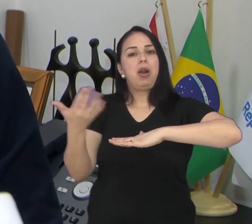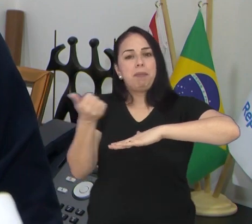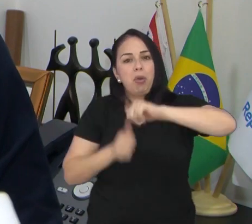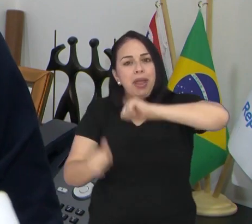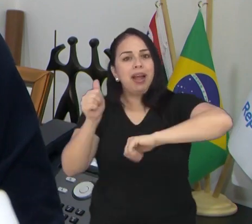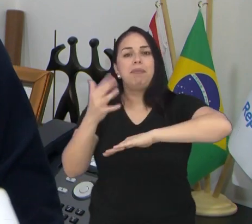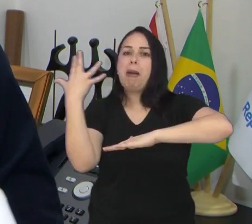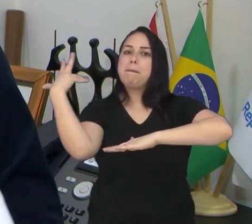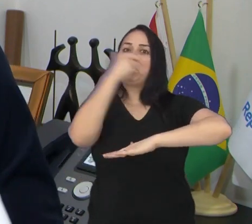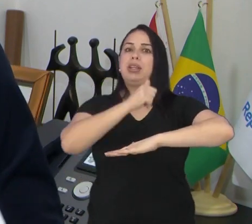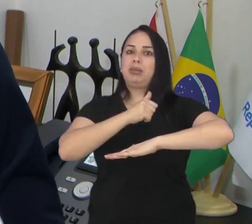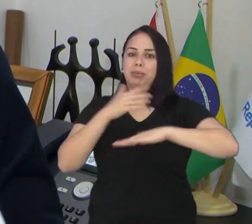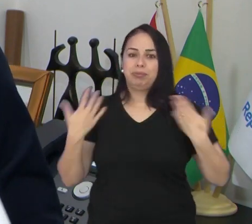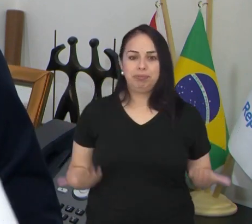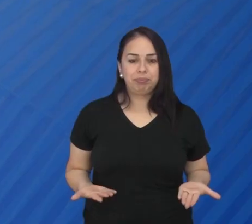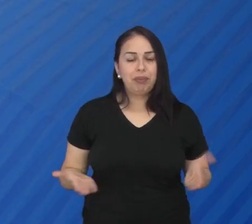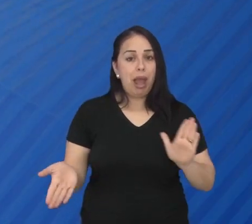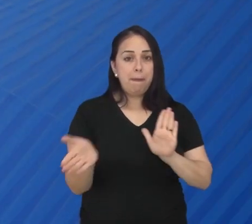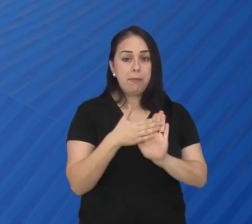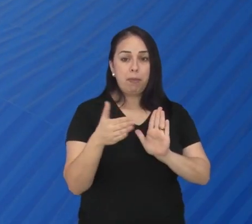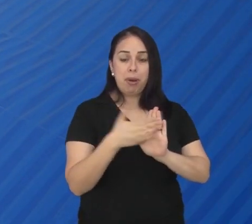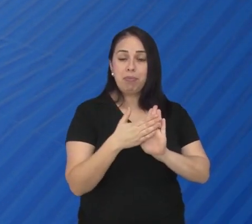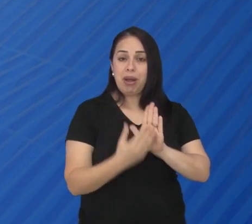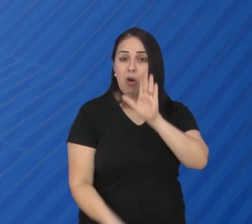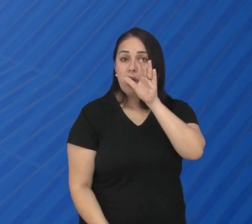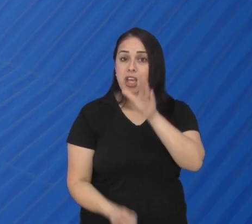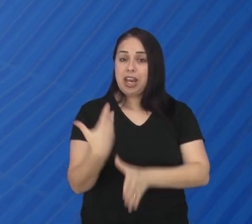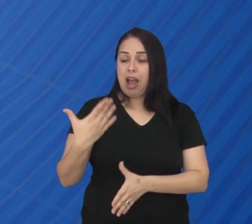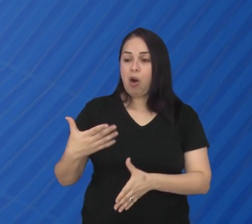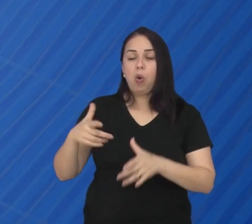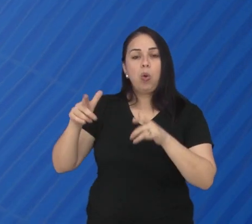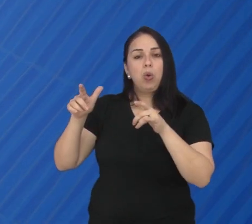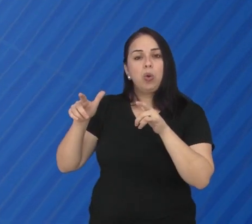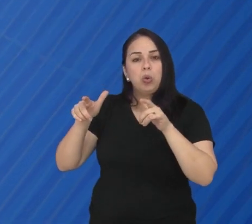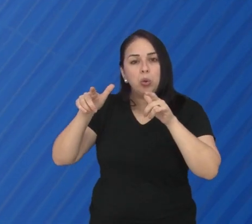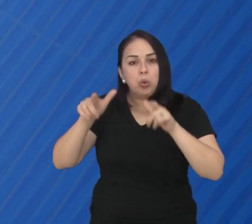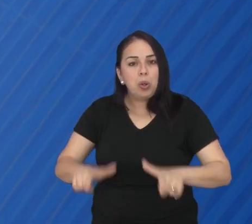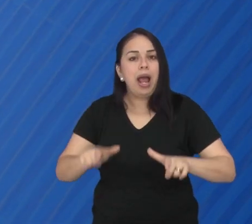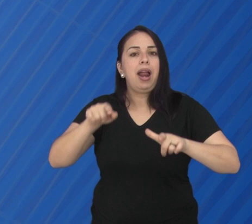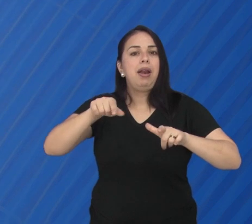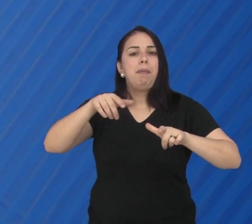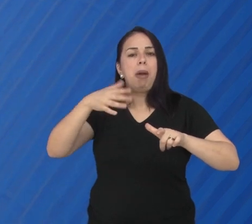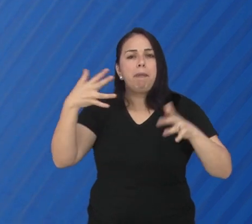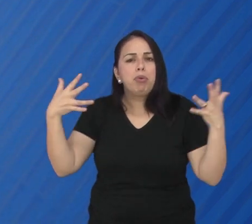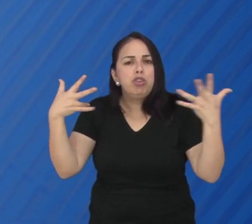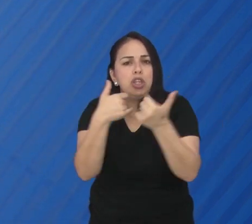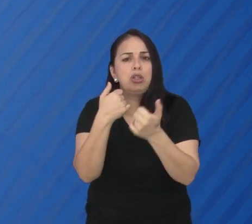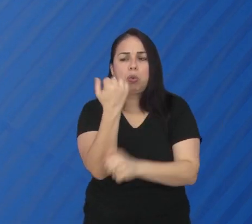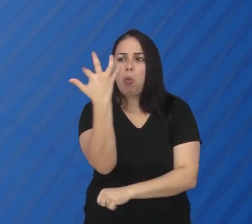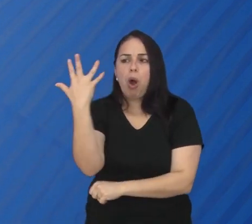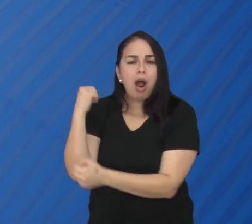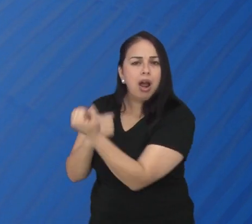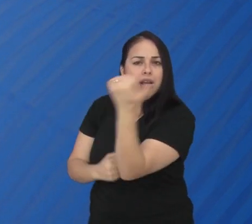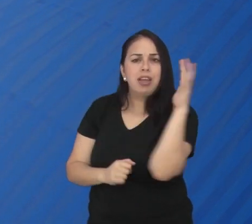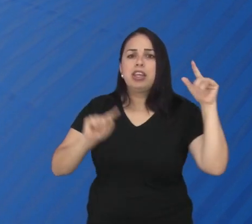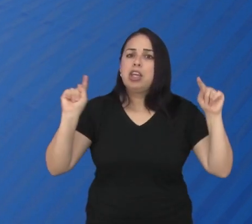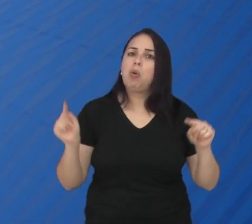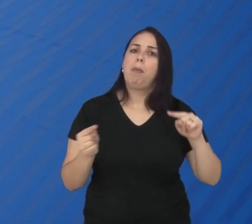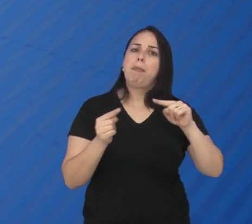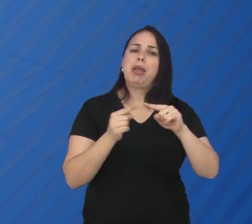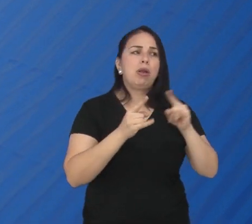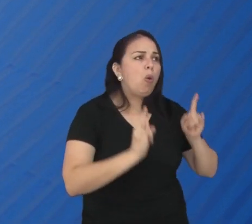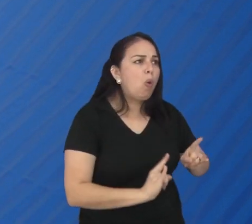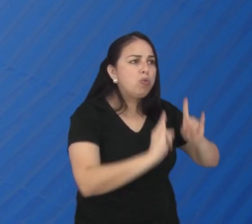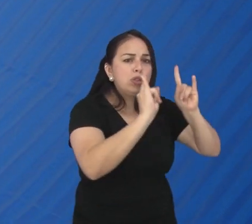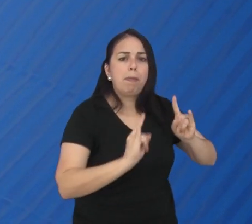ali deixando aí uma cidade também mais bonita. O objetivo da propositura é criar espaços de convívio por meio da integração da